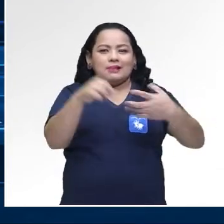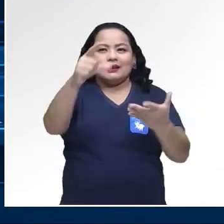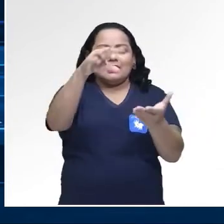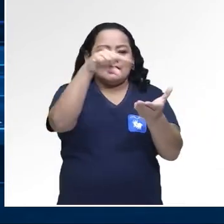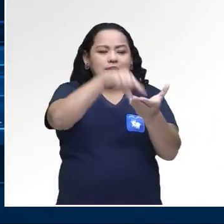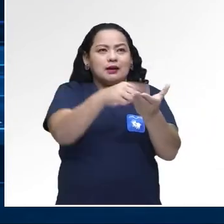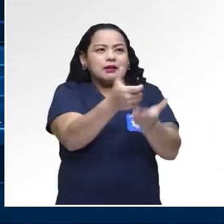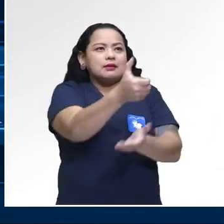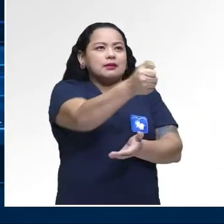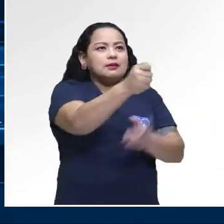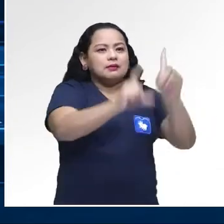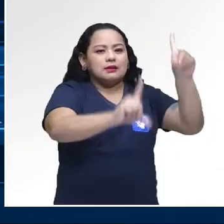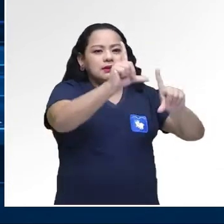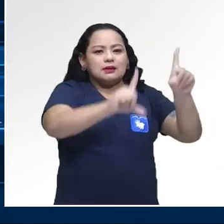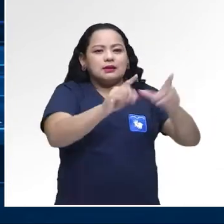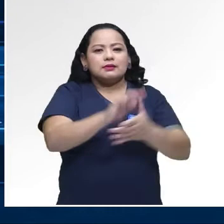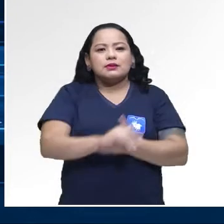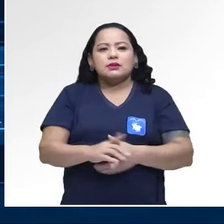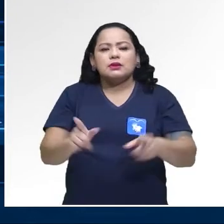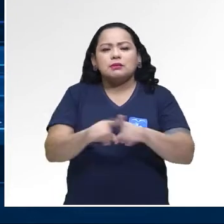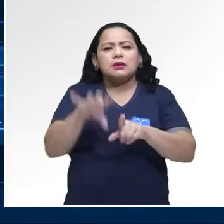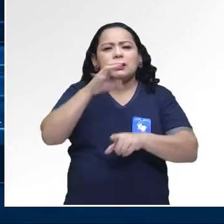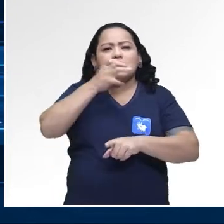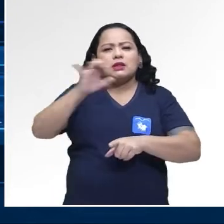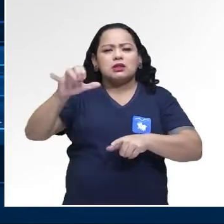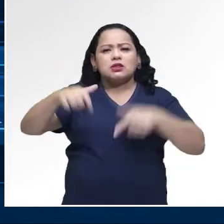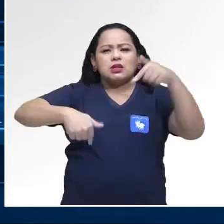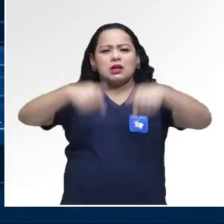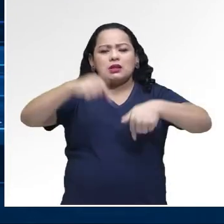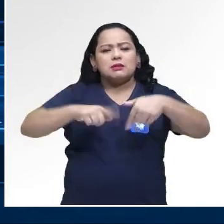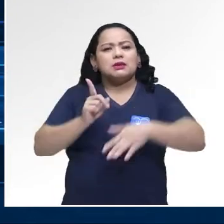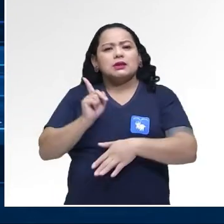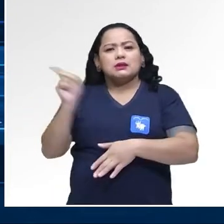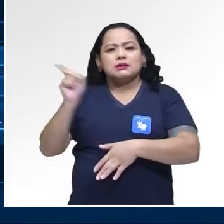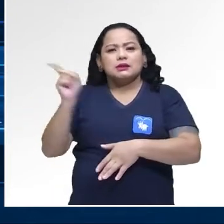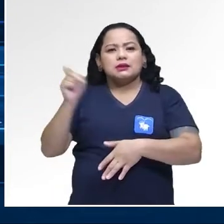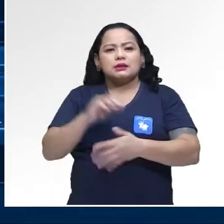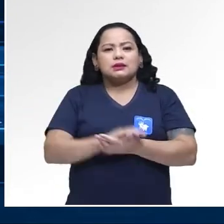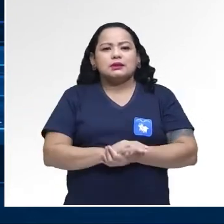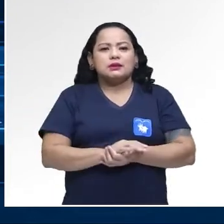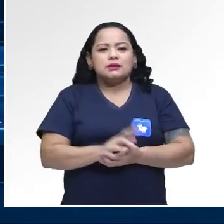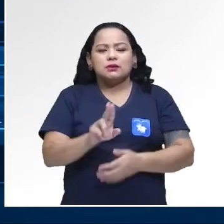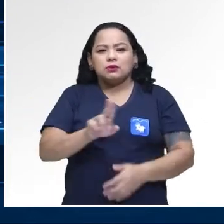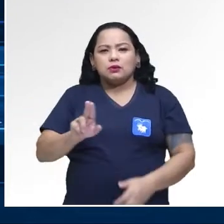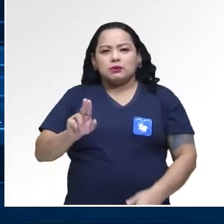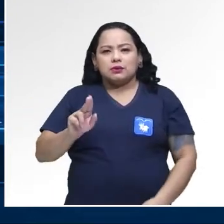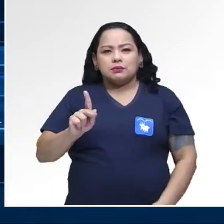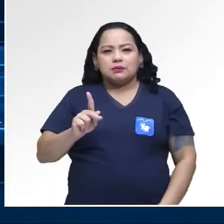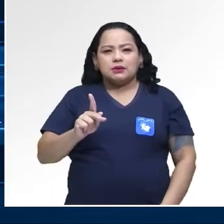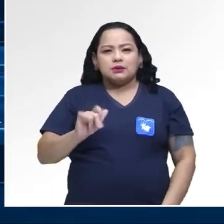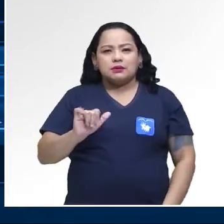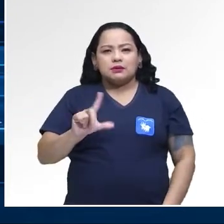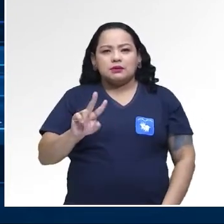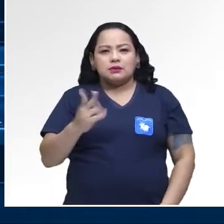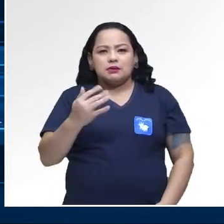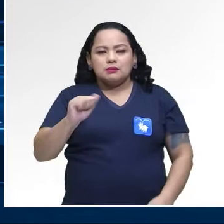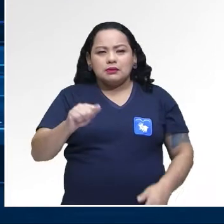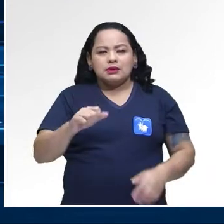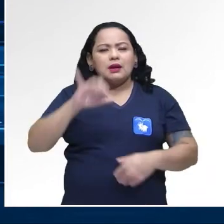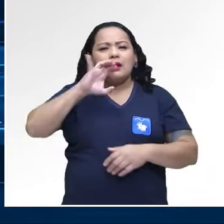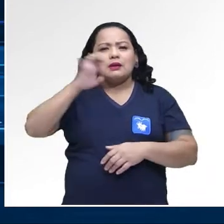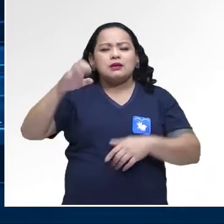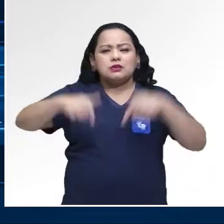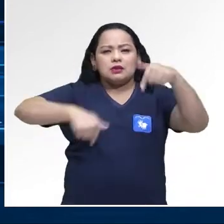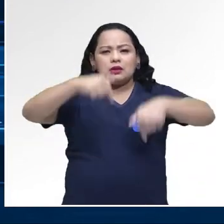fornece também energia química, nesse caso. Uma pilha, que também é energia química que é transformada.